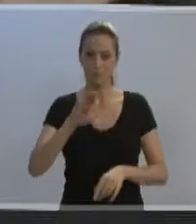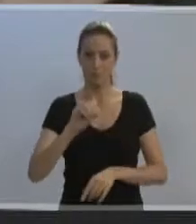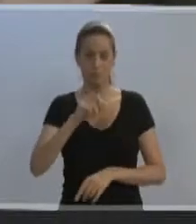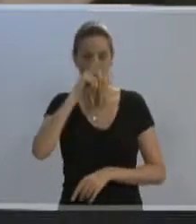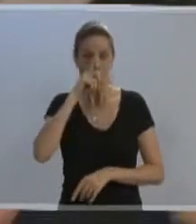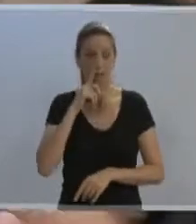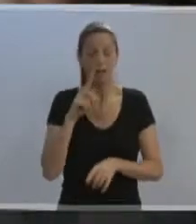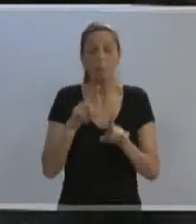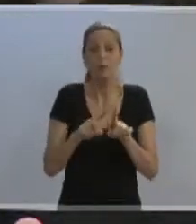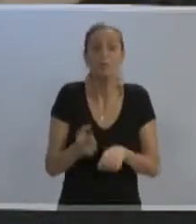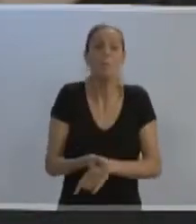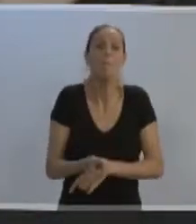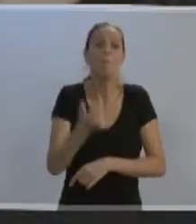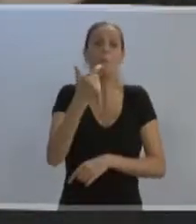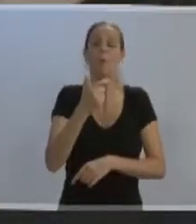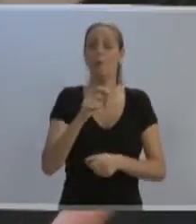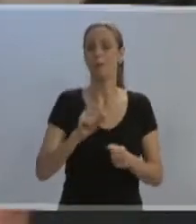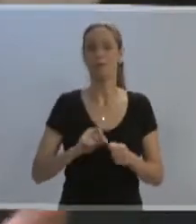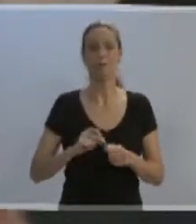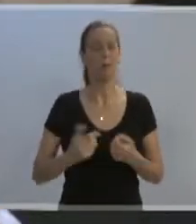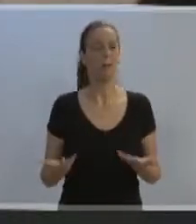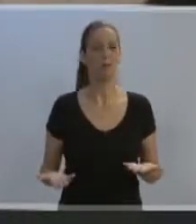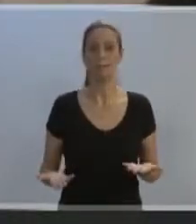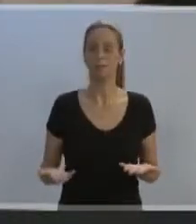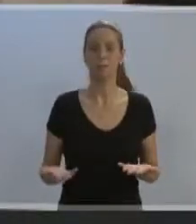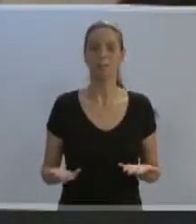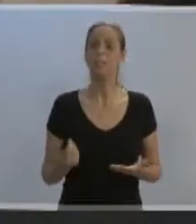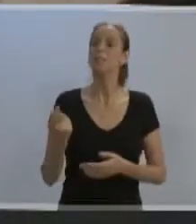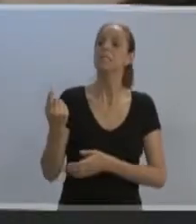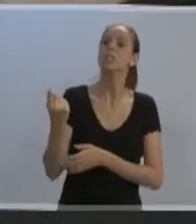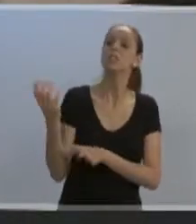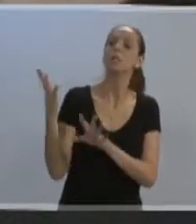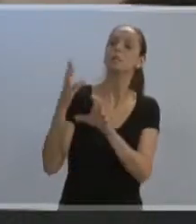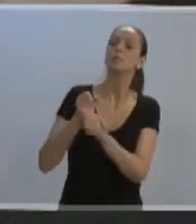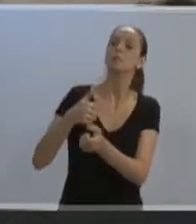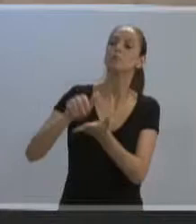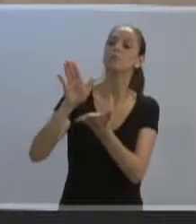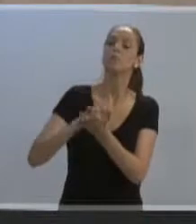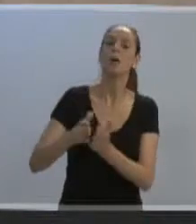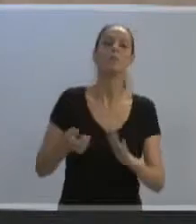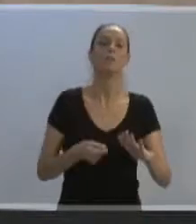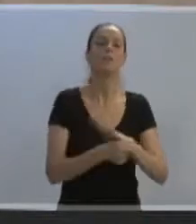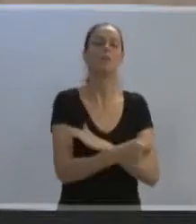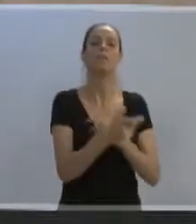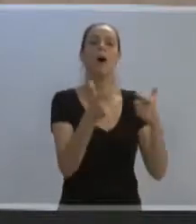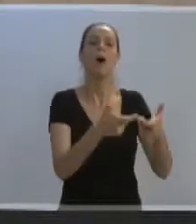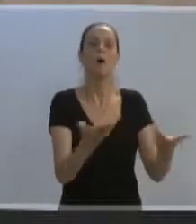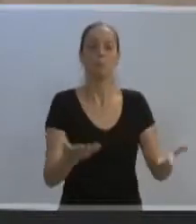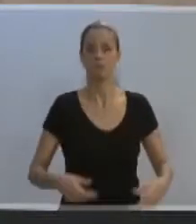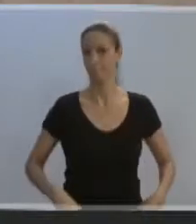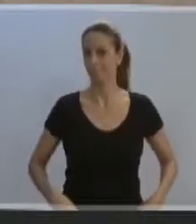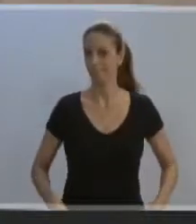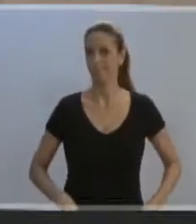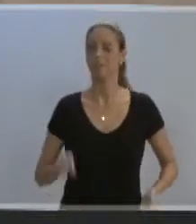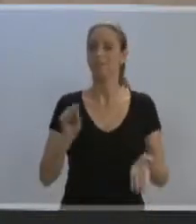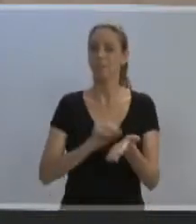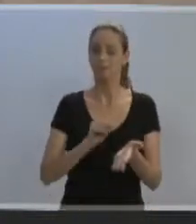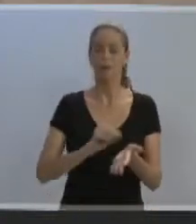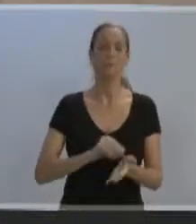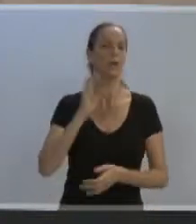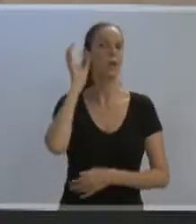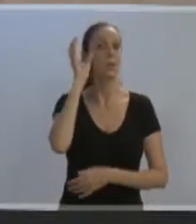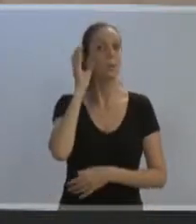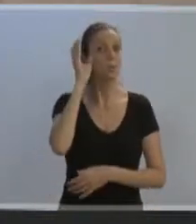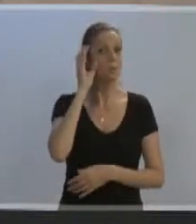quase nu é muito pouco e eu não se usa o dinheiro não é que é arrecadado para trabalhar na conscientização na educação se